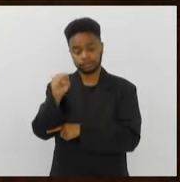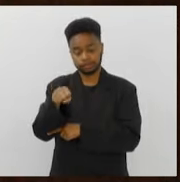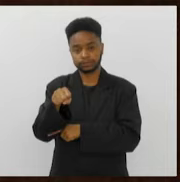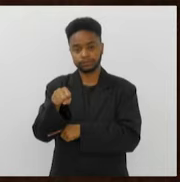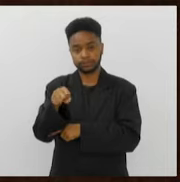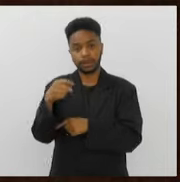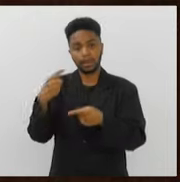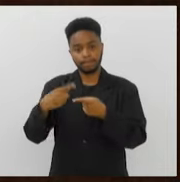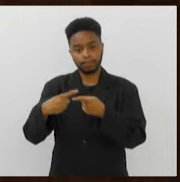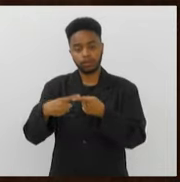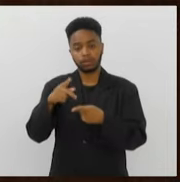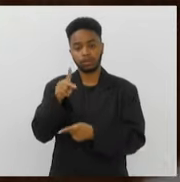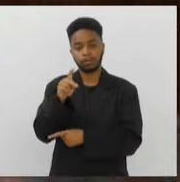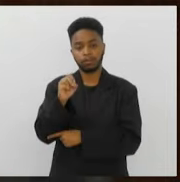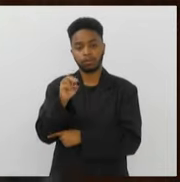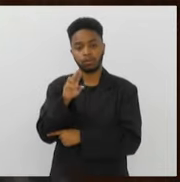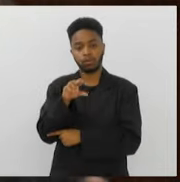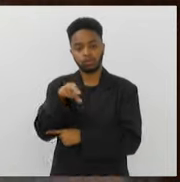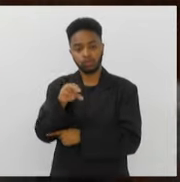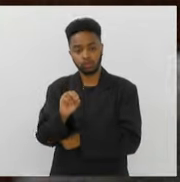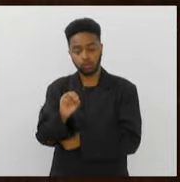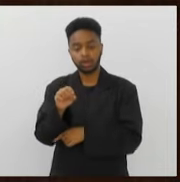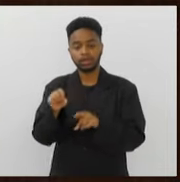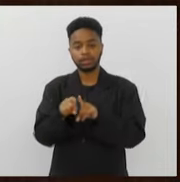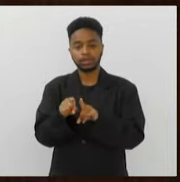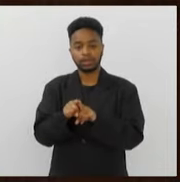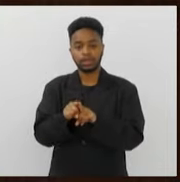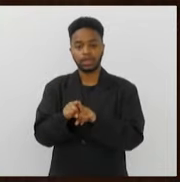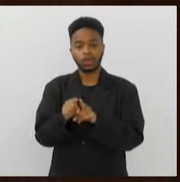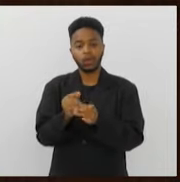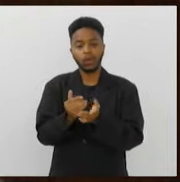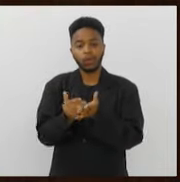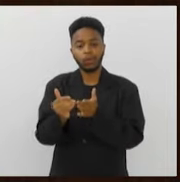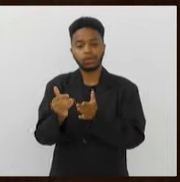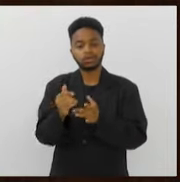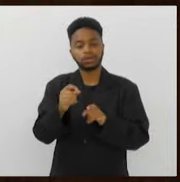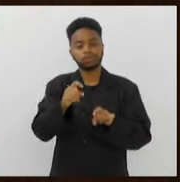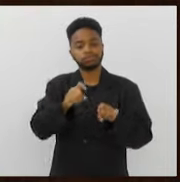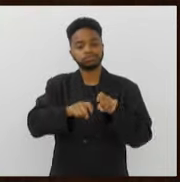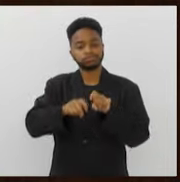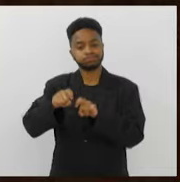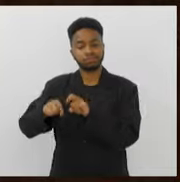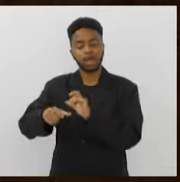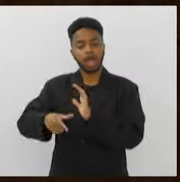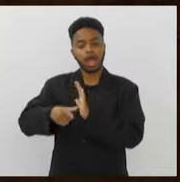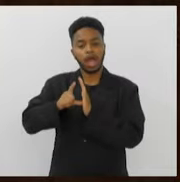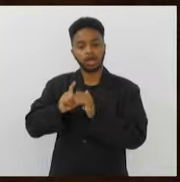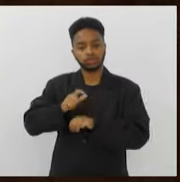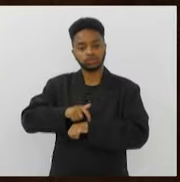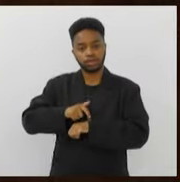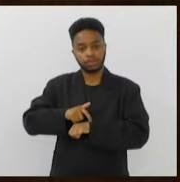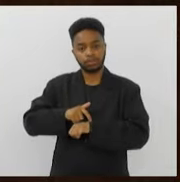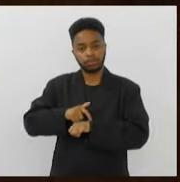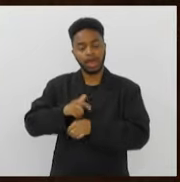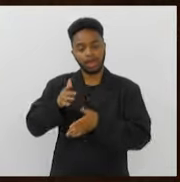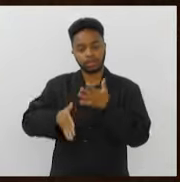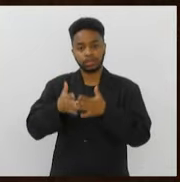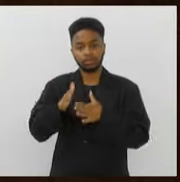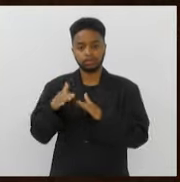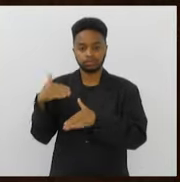a pornografia e a sexualização precoce, elas interferem no